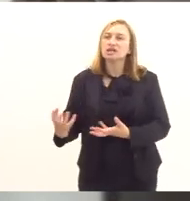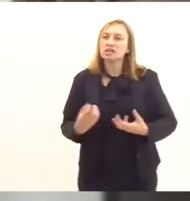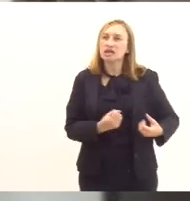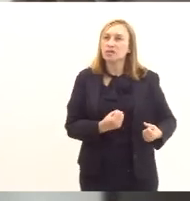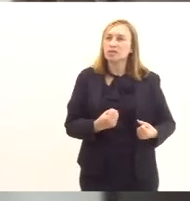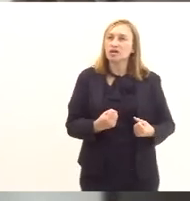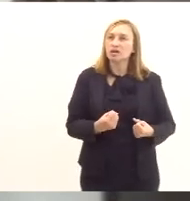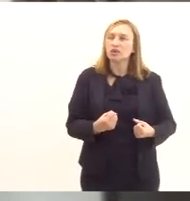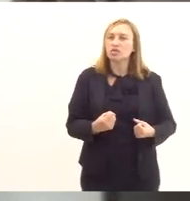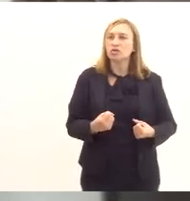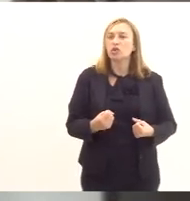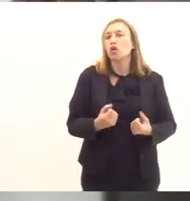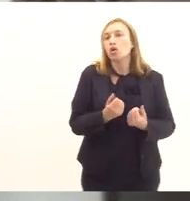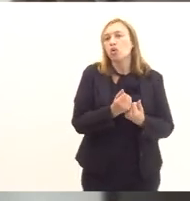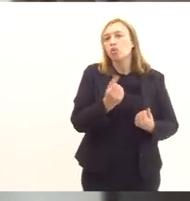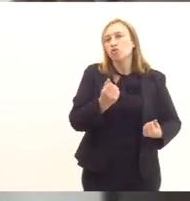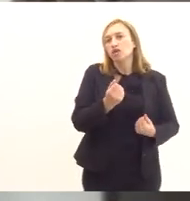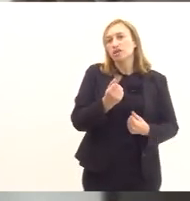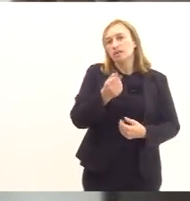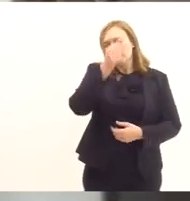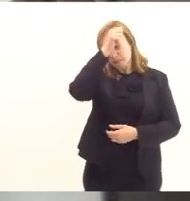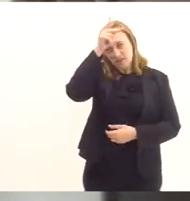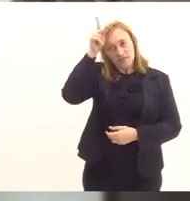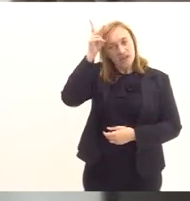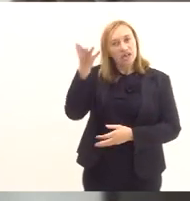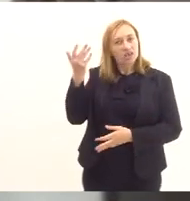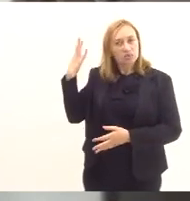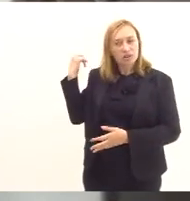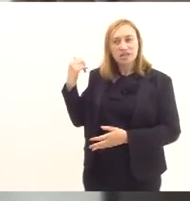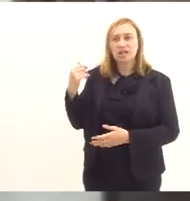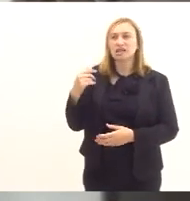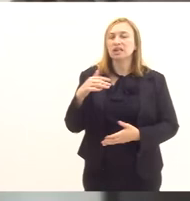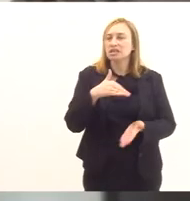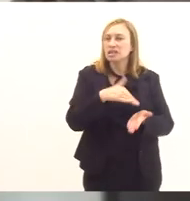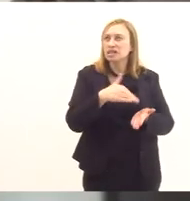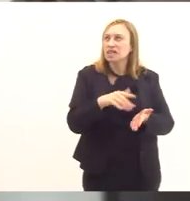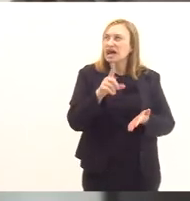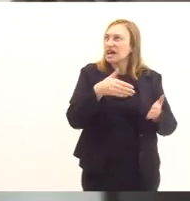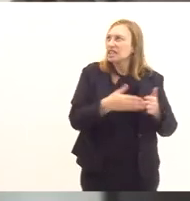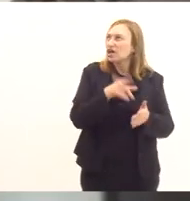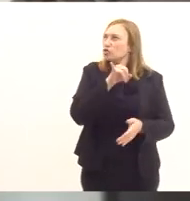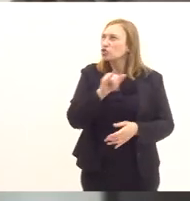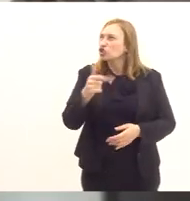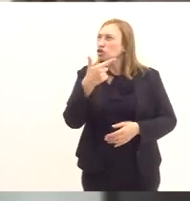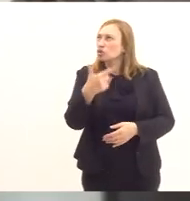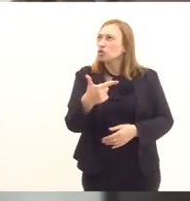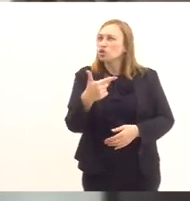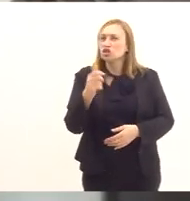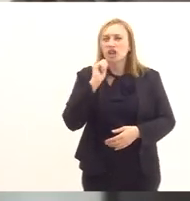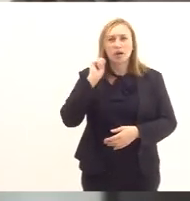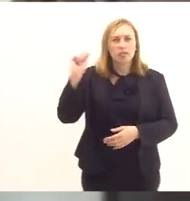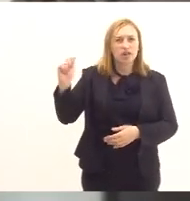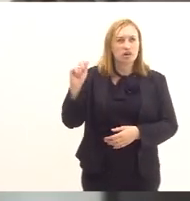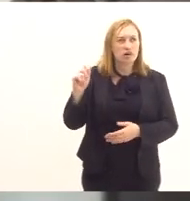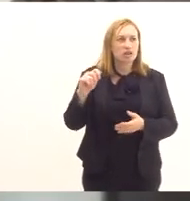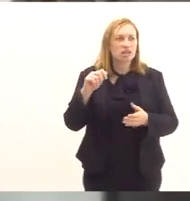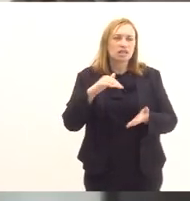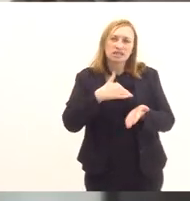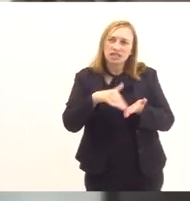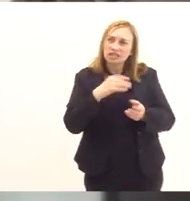vice prefeito Paulo mustrangi que na época era secretário de até o dia dois de abril era secretário de em